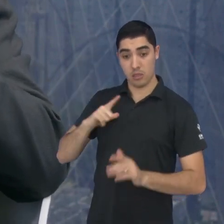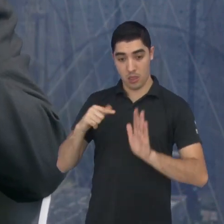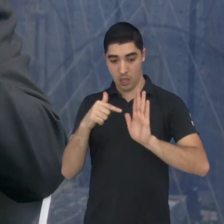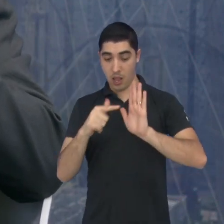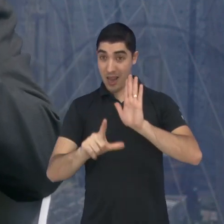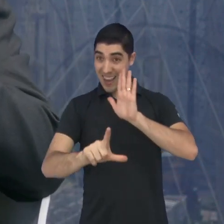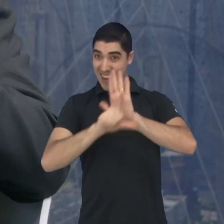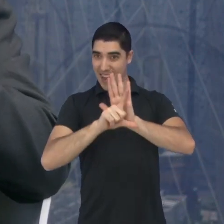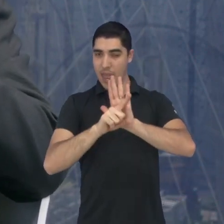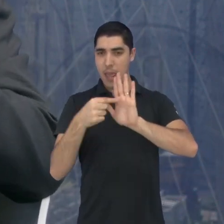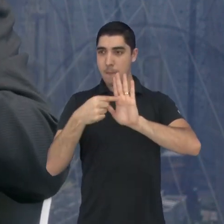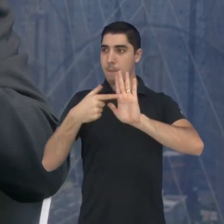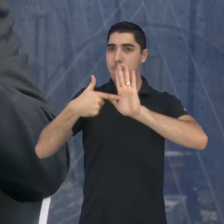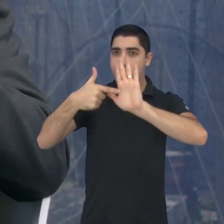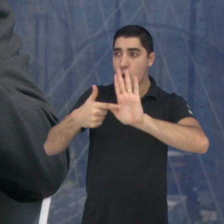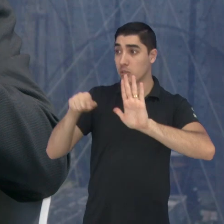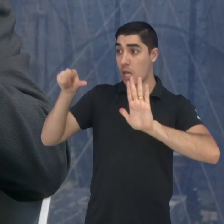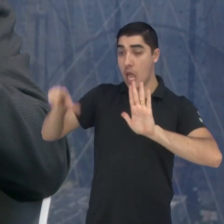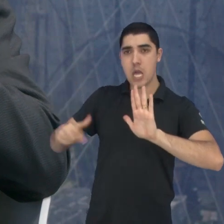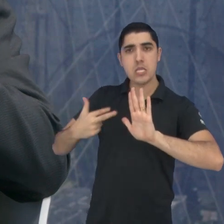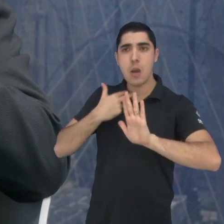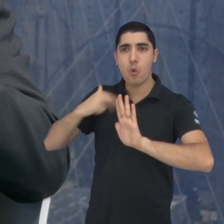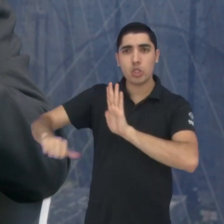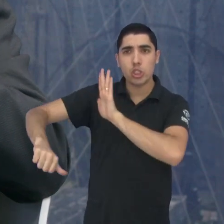não produz qualquer efeito prático